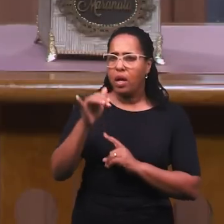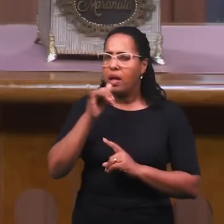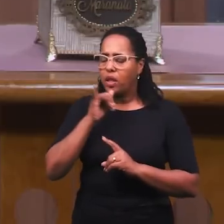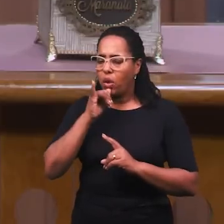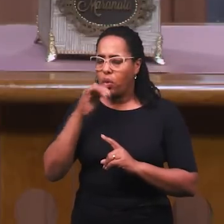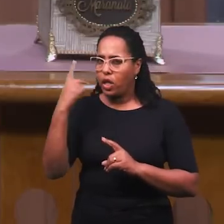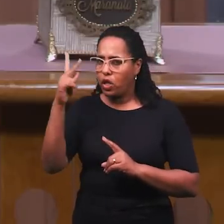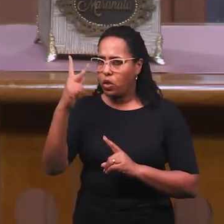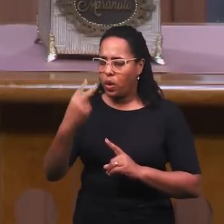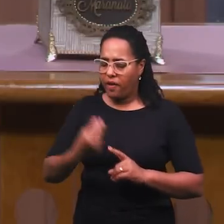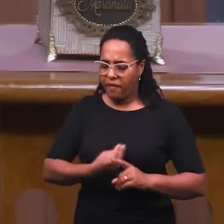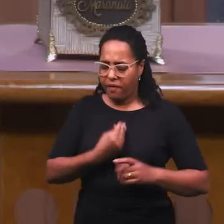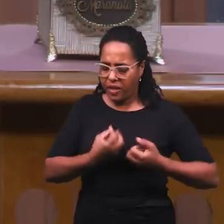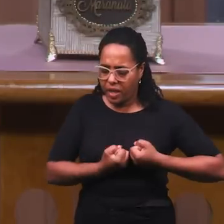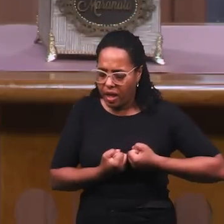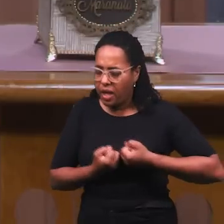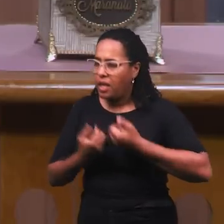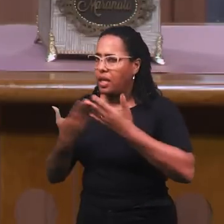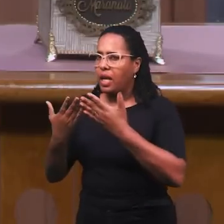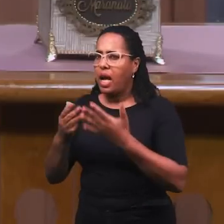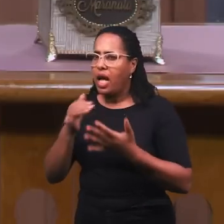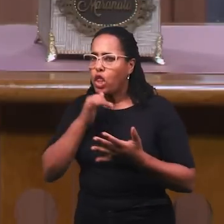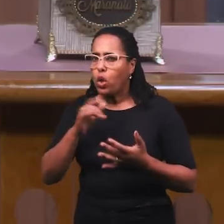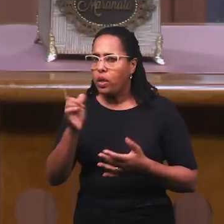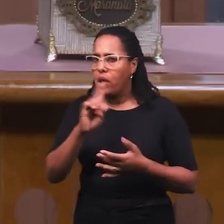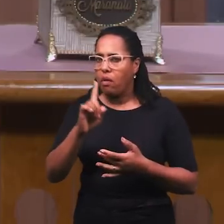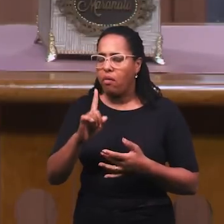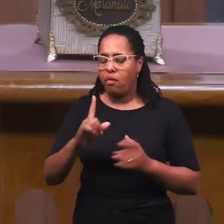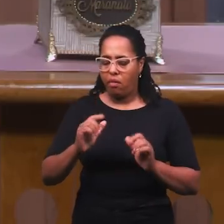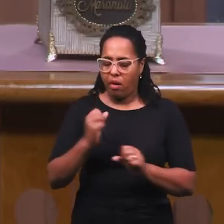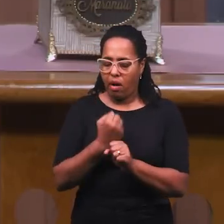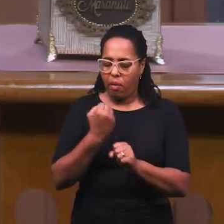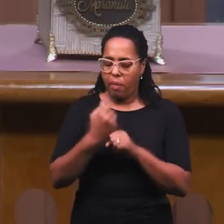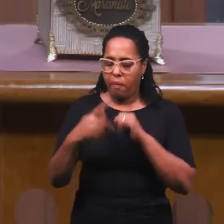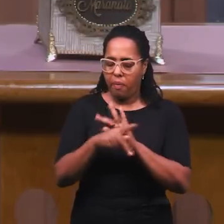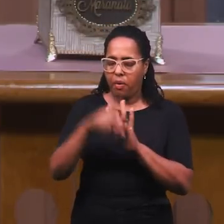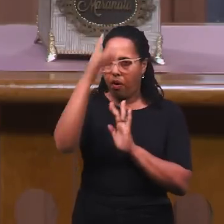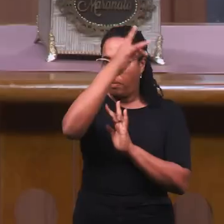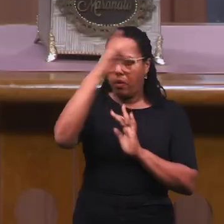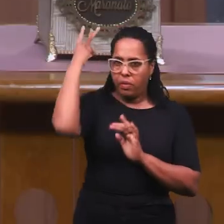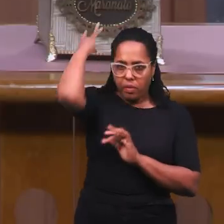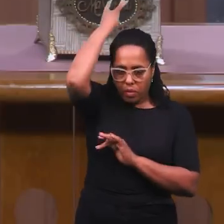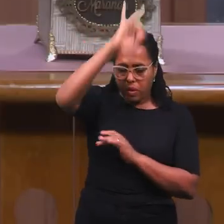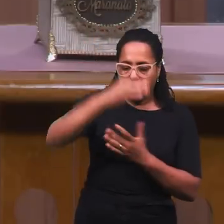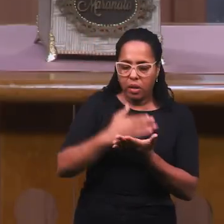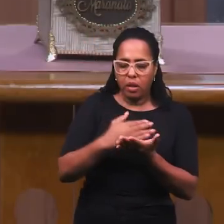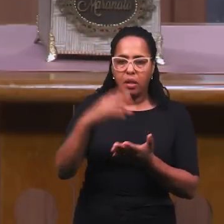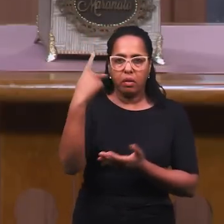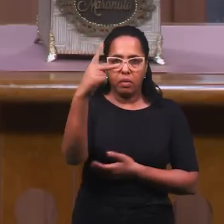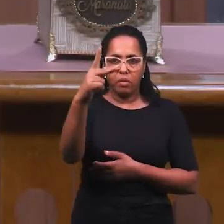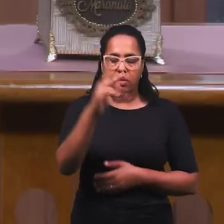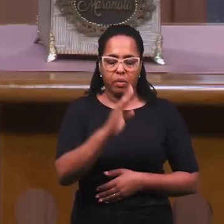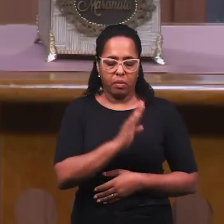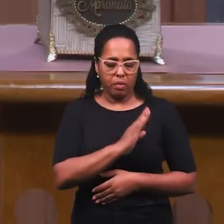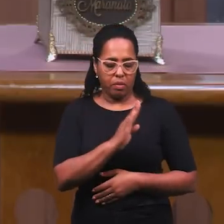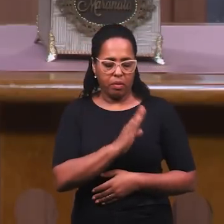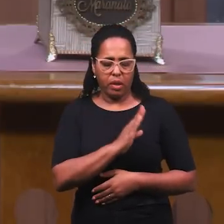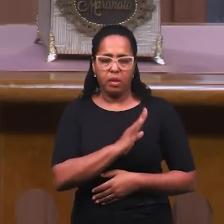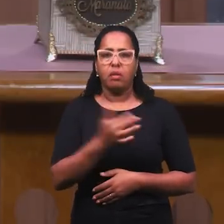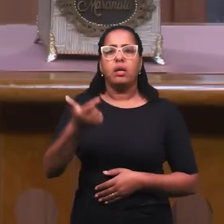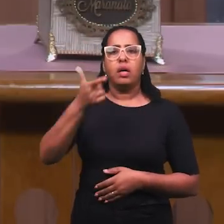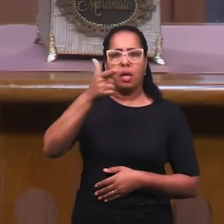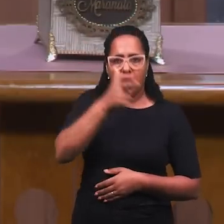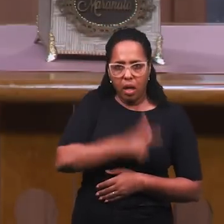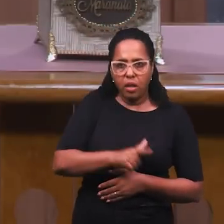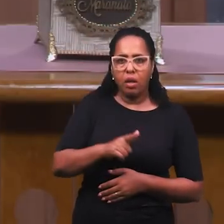em vão pela sua vida, mas que a obra do Espírito Santo possa iniciar hoje no seu coração